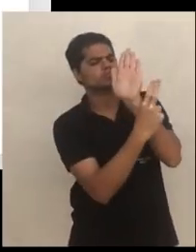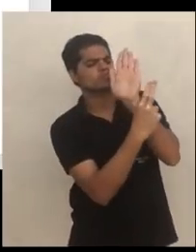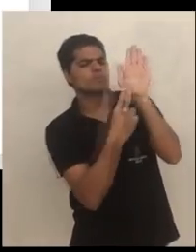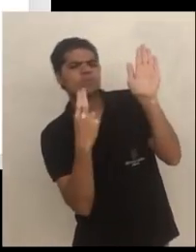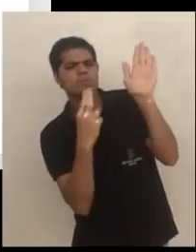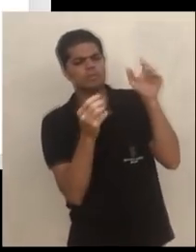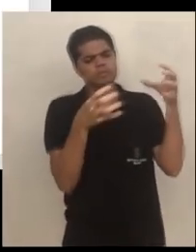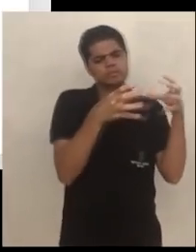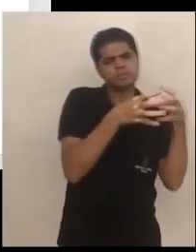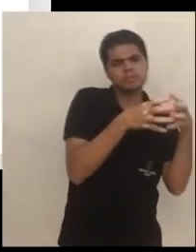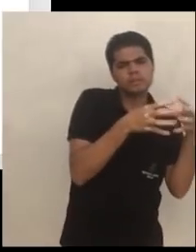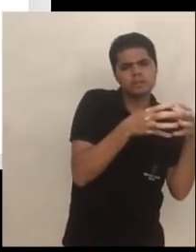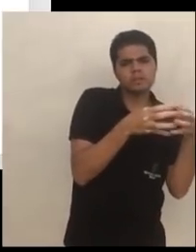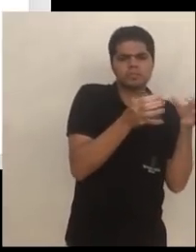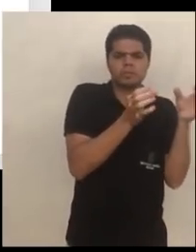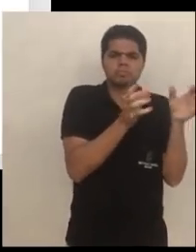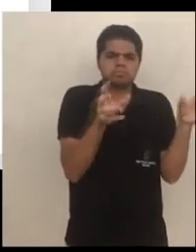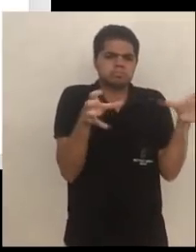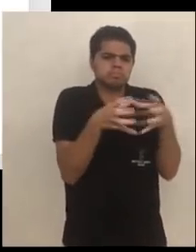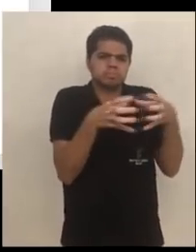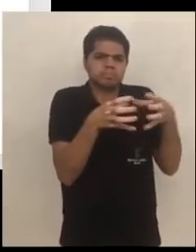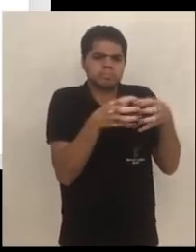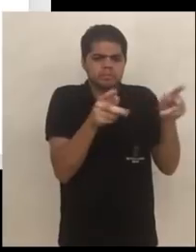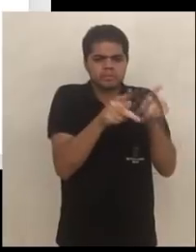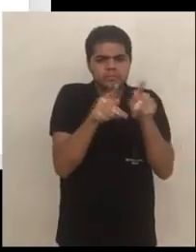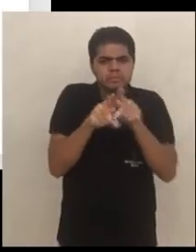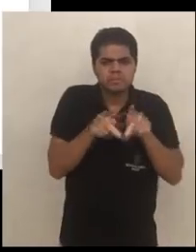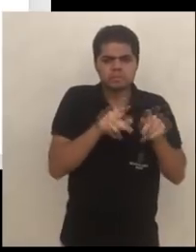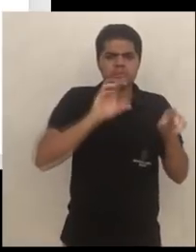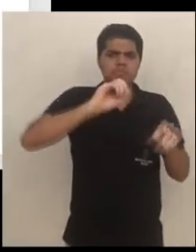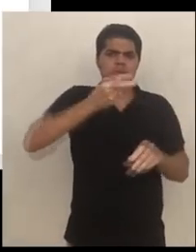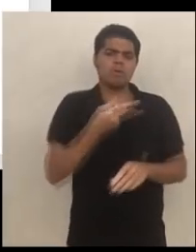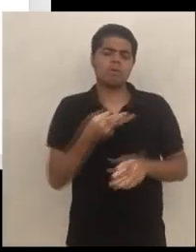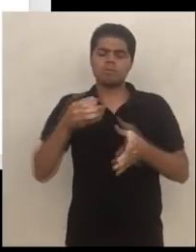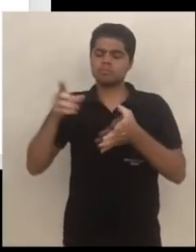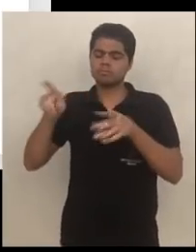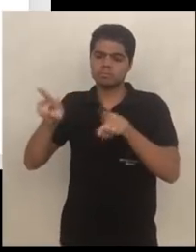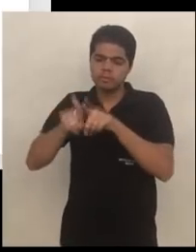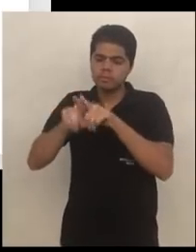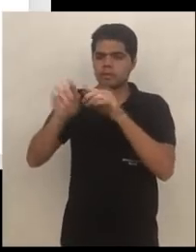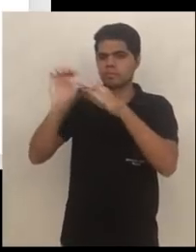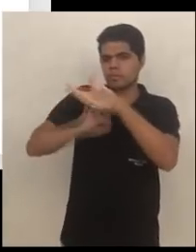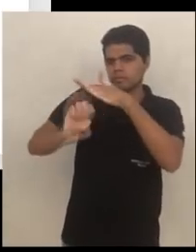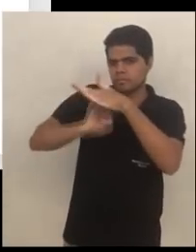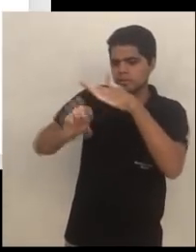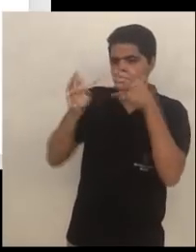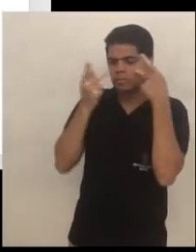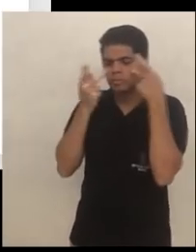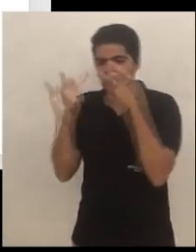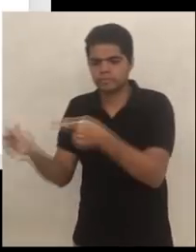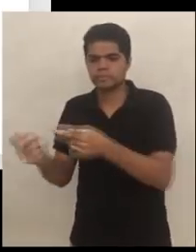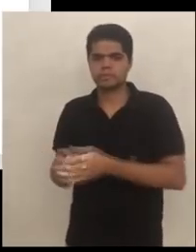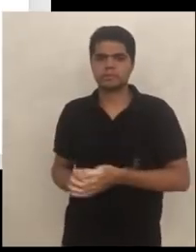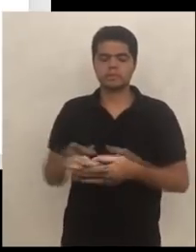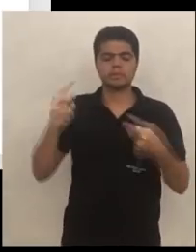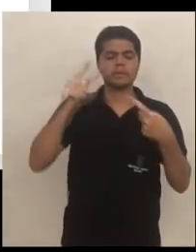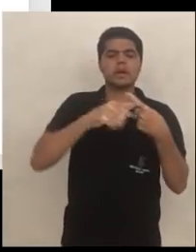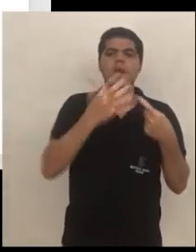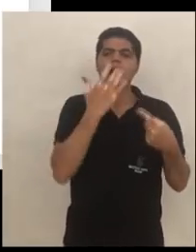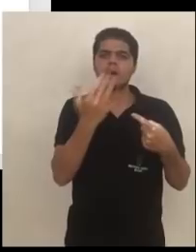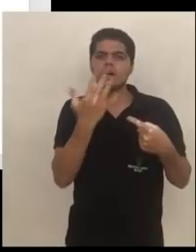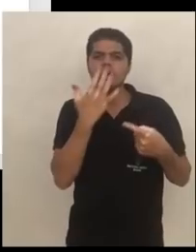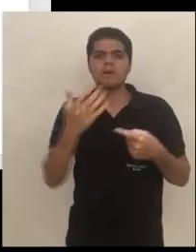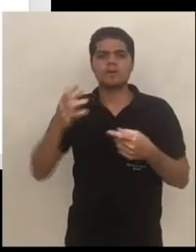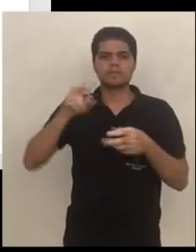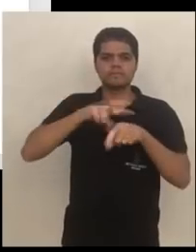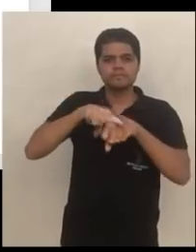participativo ou certificação por auditoria, nas cores verde, preto e cinza, né? Então a pessoa pode